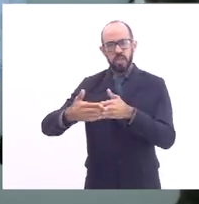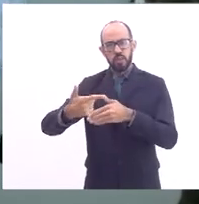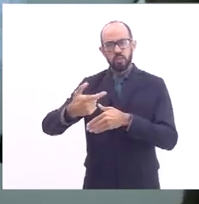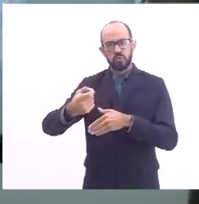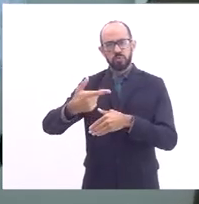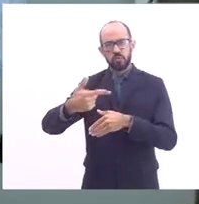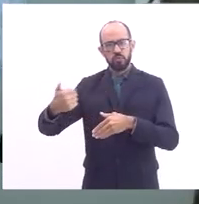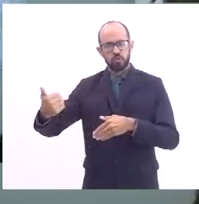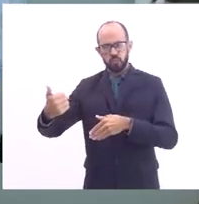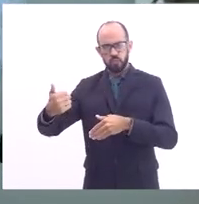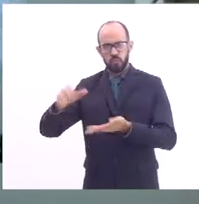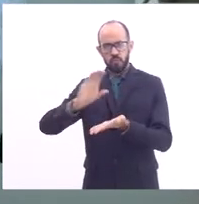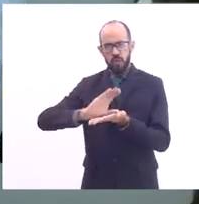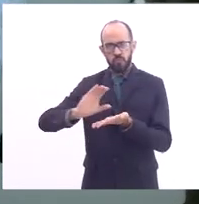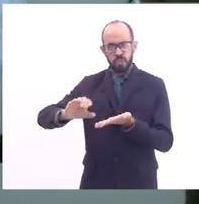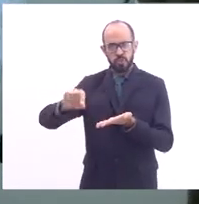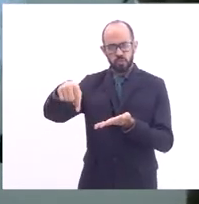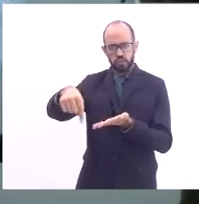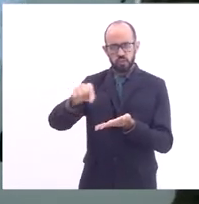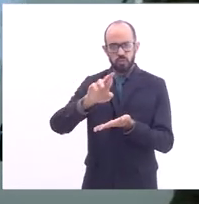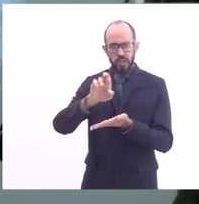Foi investido na nossa rede